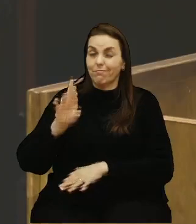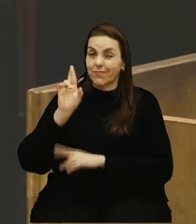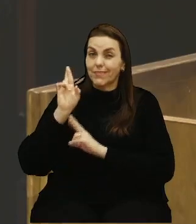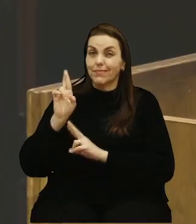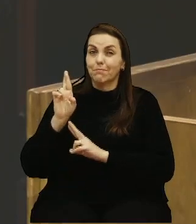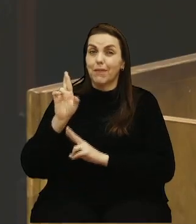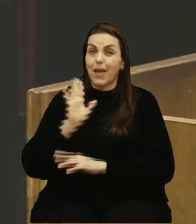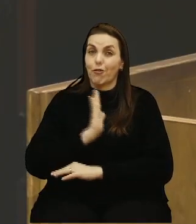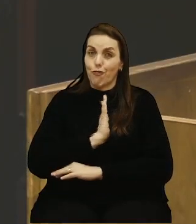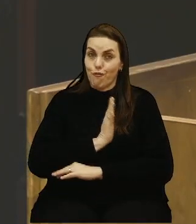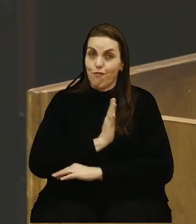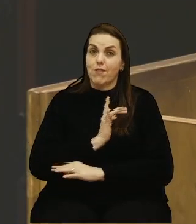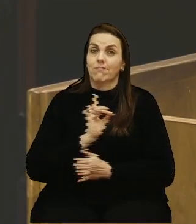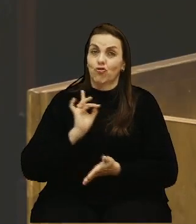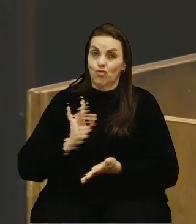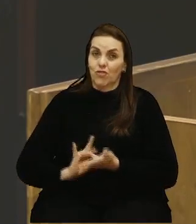coração